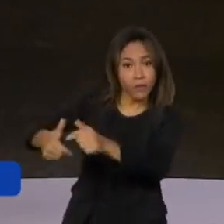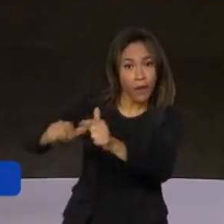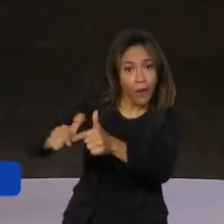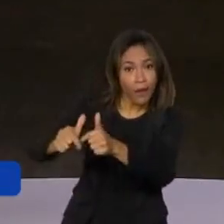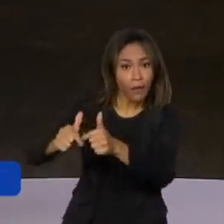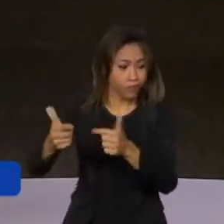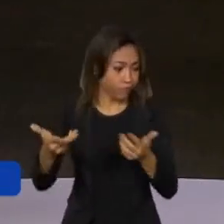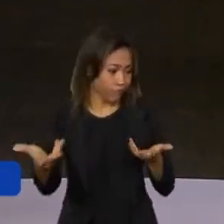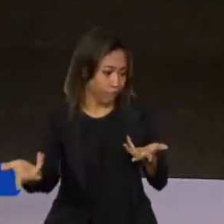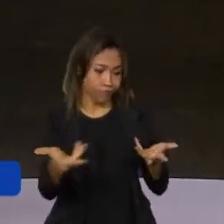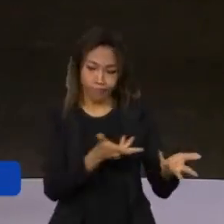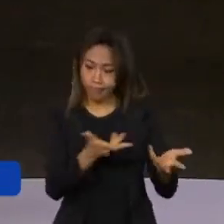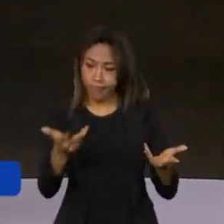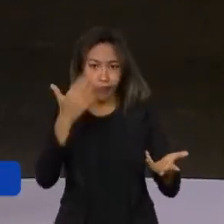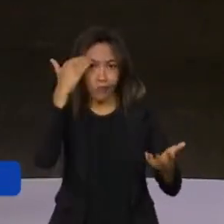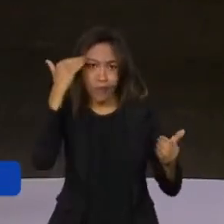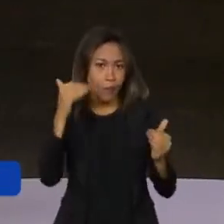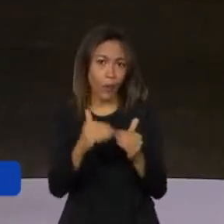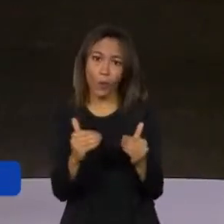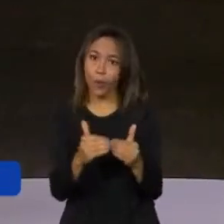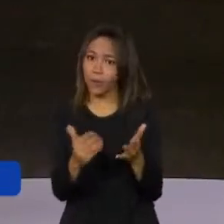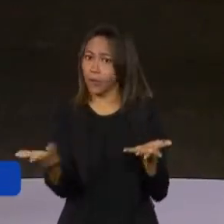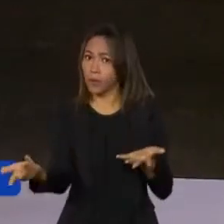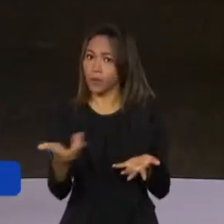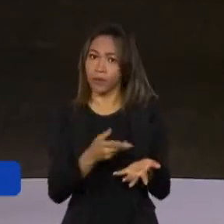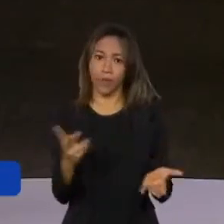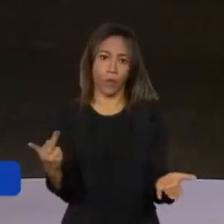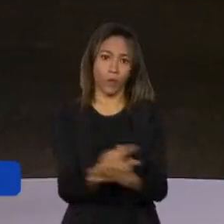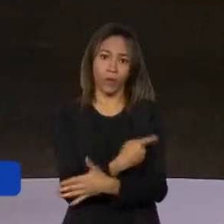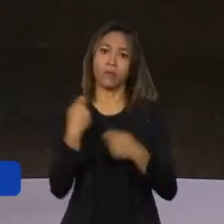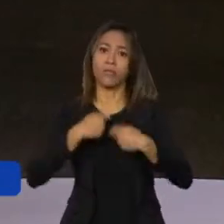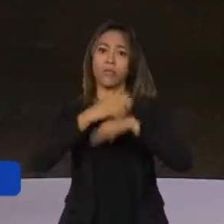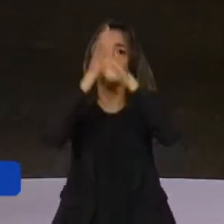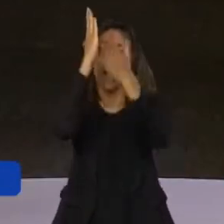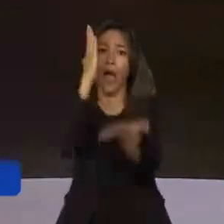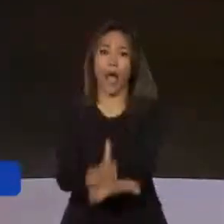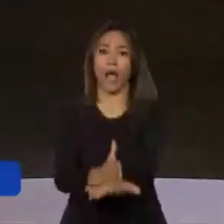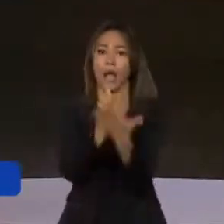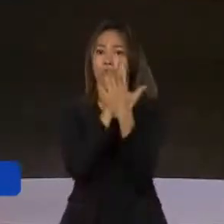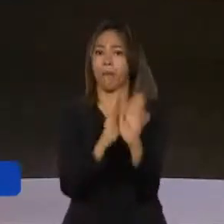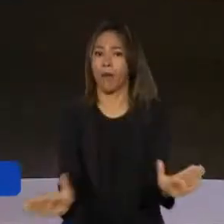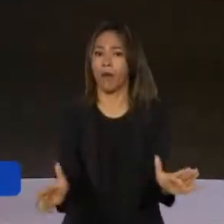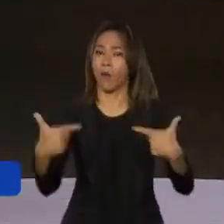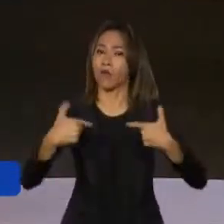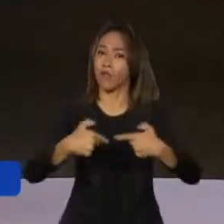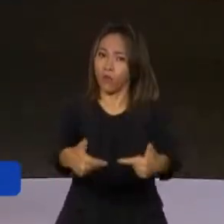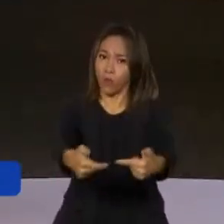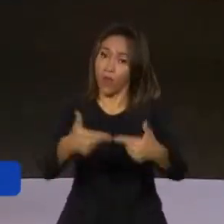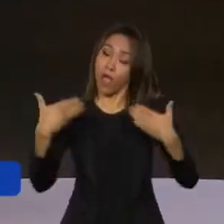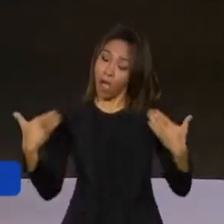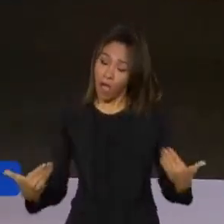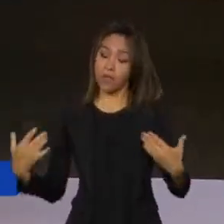inaceitável e nós precisamos dar um basta nisso Tem que haver um cessar fogo e essa foi a posição extern pelo governo brasileiro